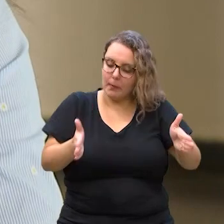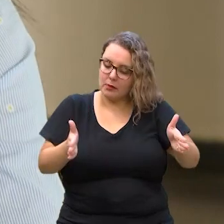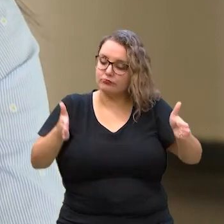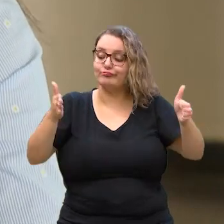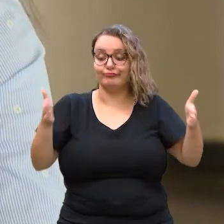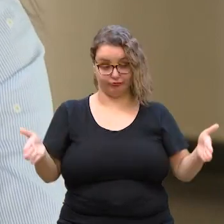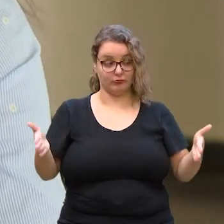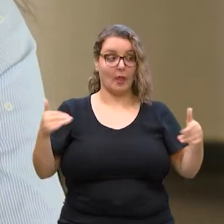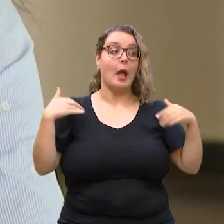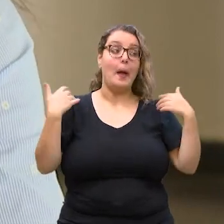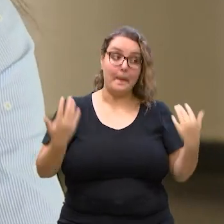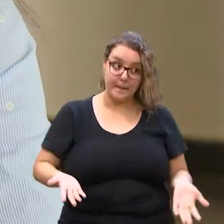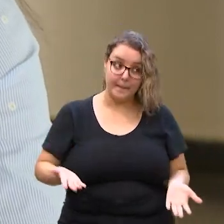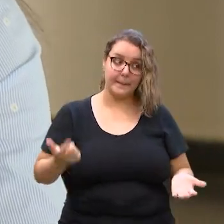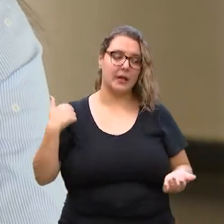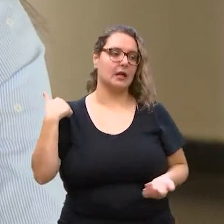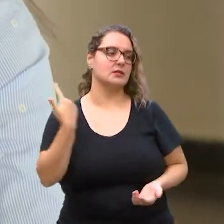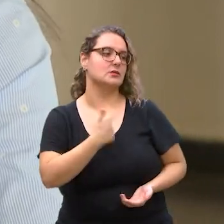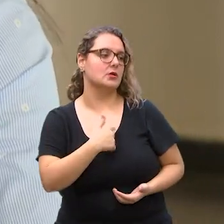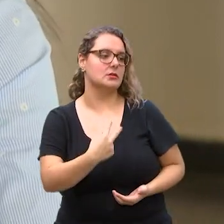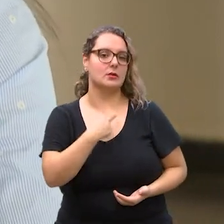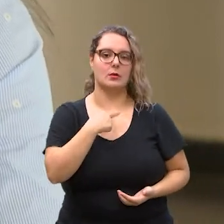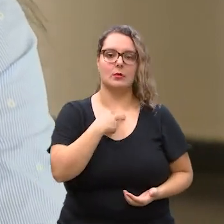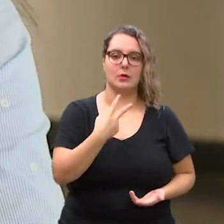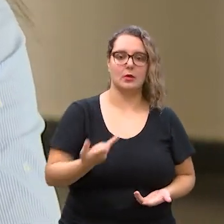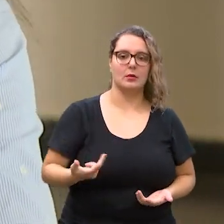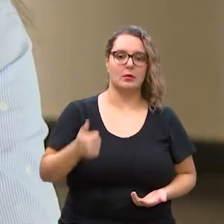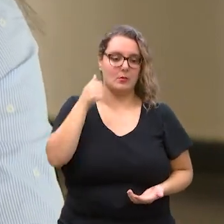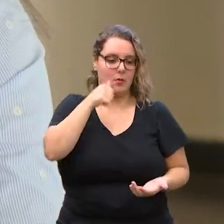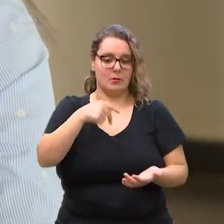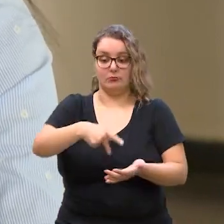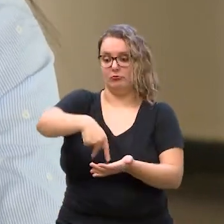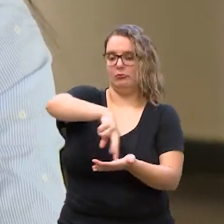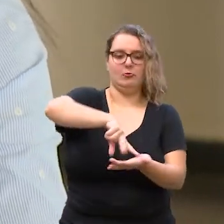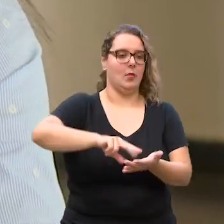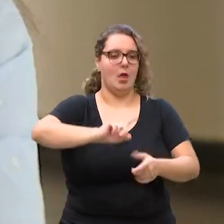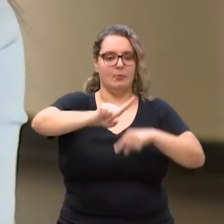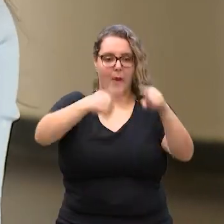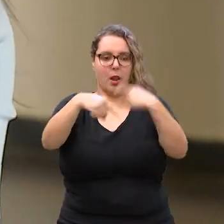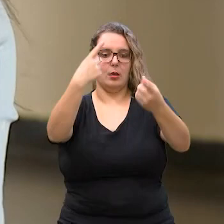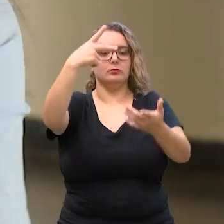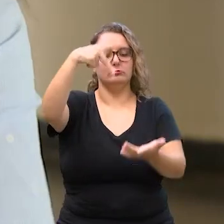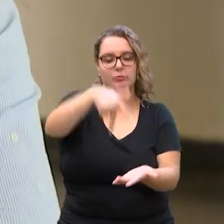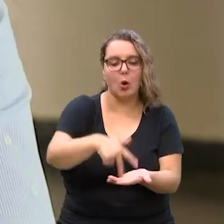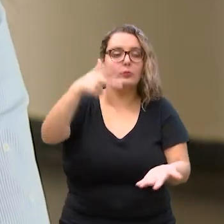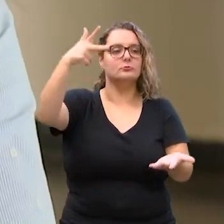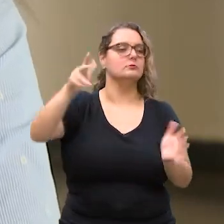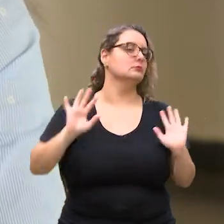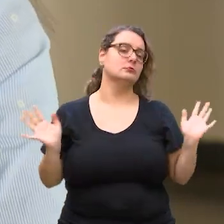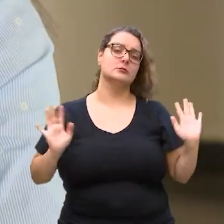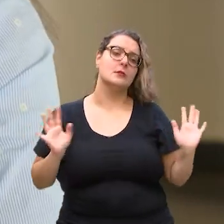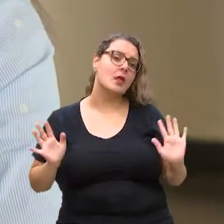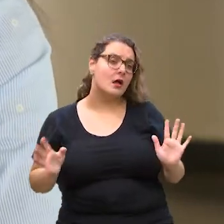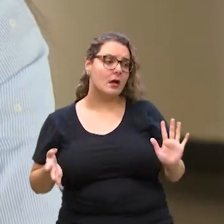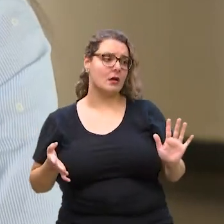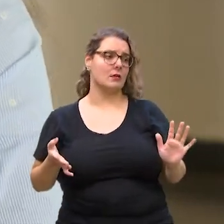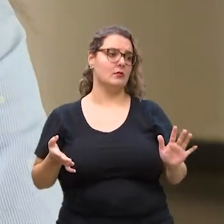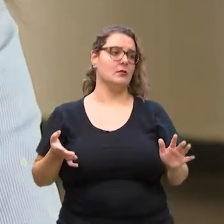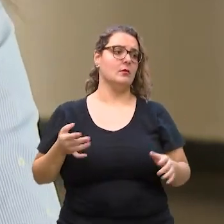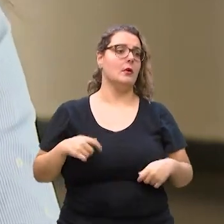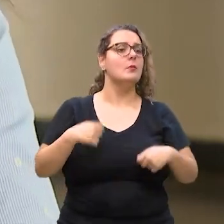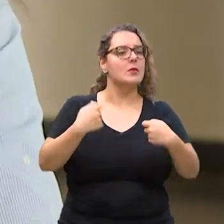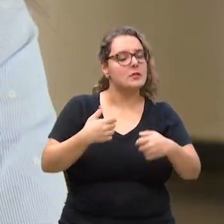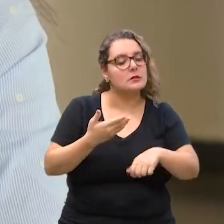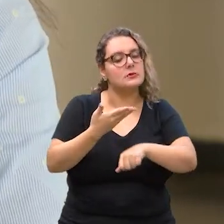longo prazo, da mesma forma que não se espera que uma menina que entre na ginástica hoje saia dando mortal e fazendo muitas acrobacias no fim